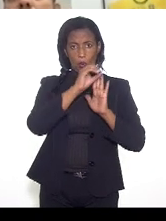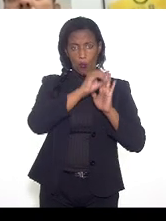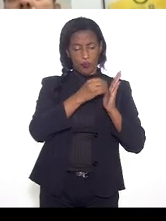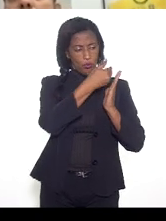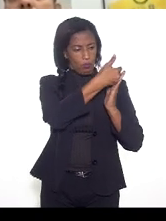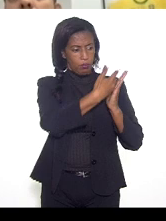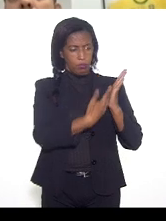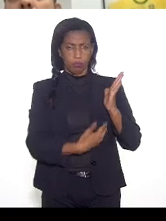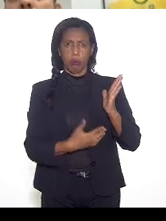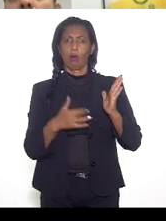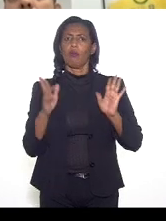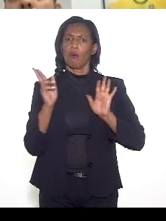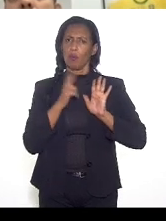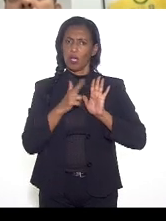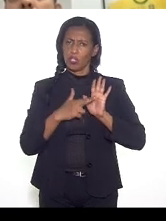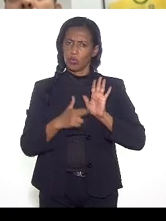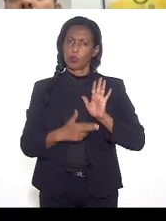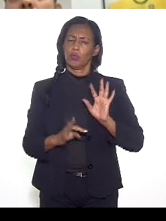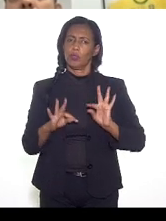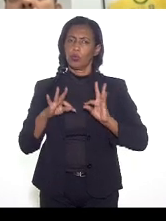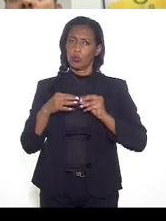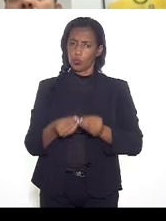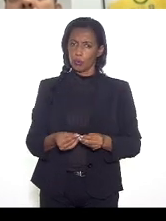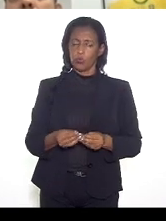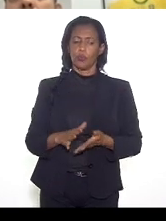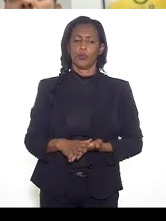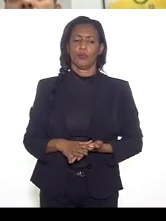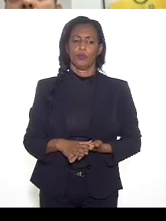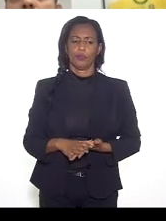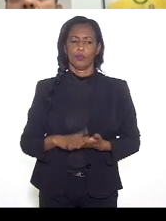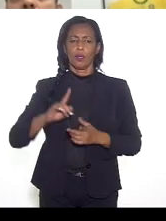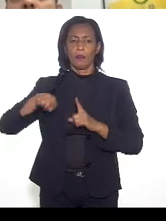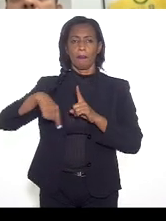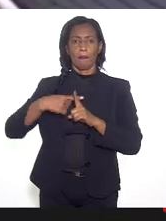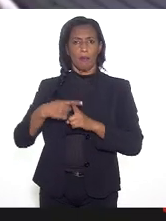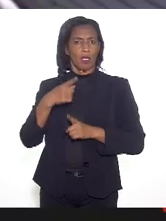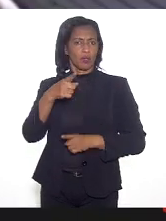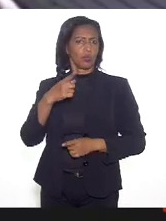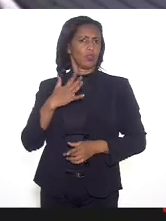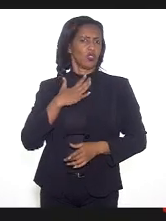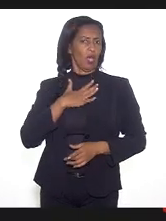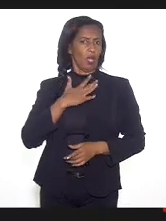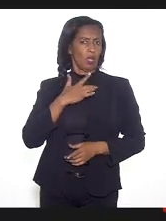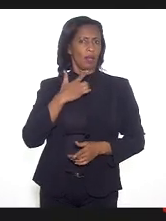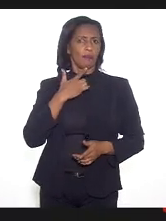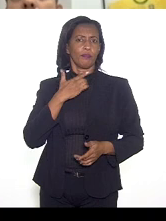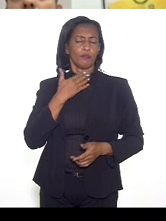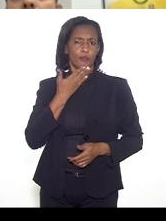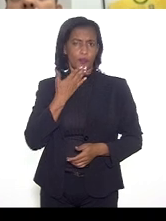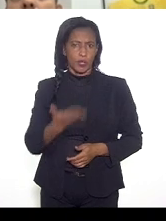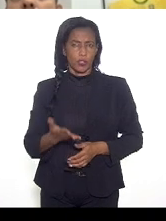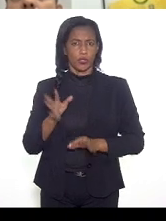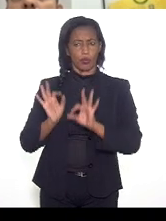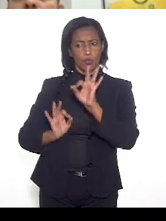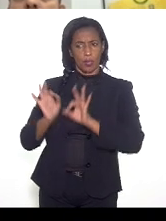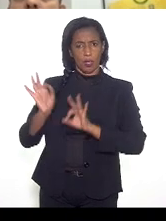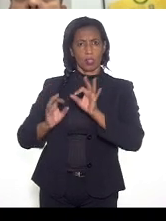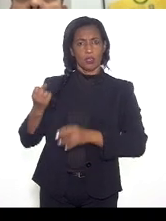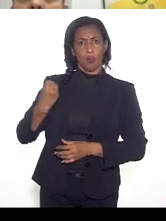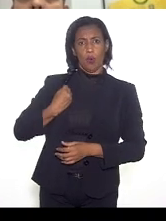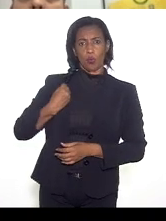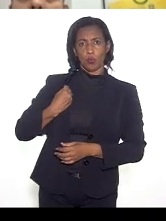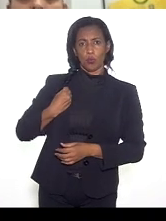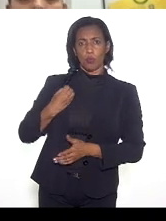pormenorizada, responderemos pormenorizadamente, além do apanhado que a Vossa Excelência já solicitou em relação aos concursos que ainda